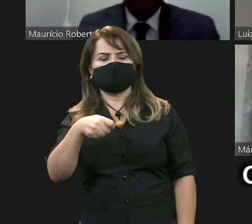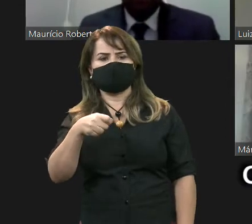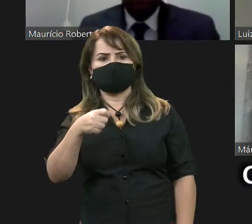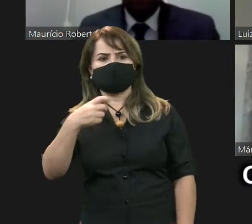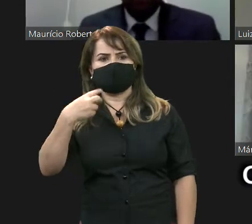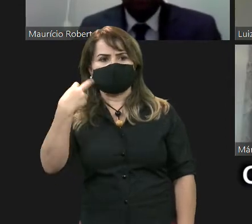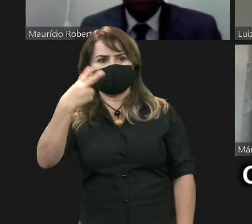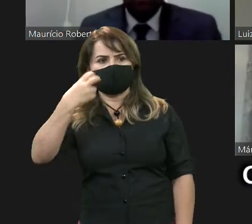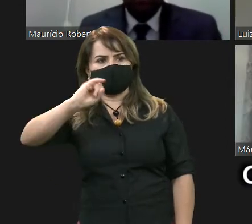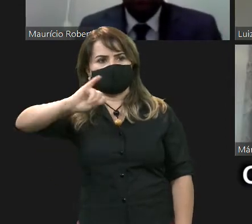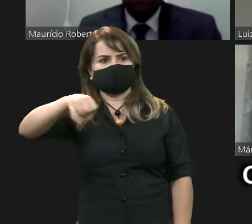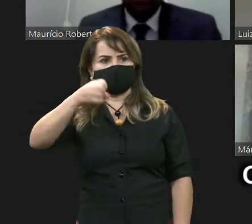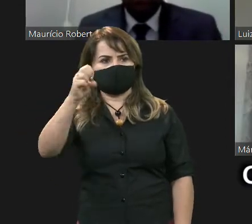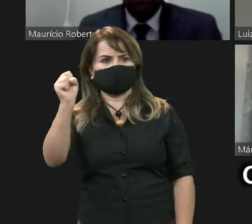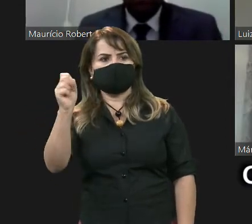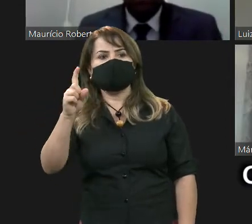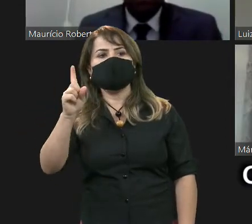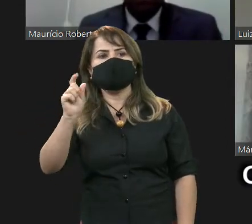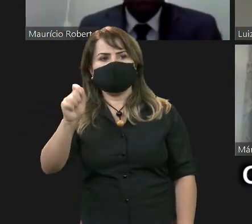Vereador João do Bar. Sim.